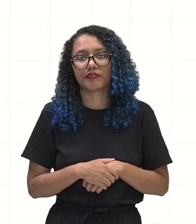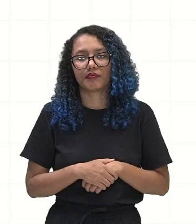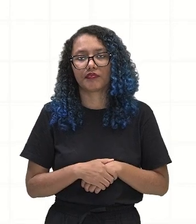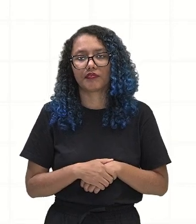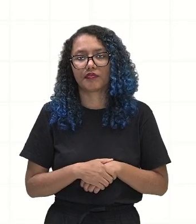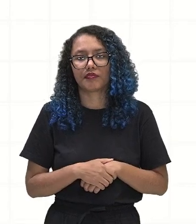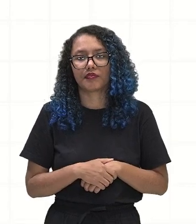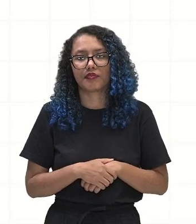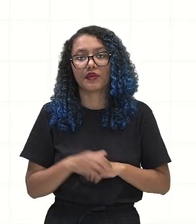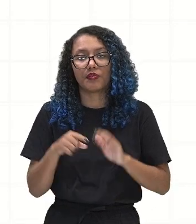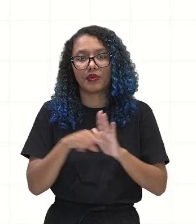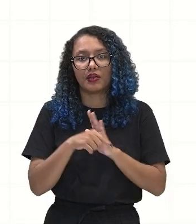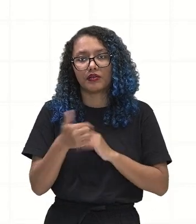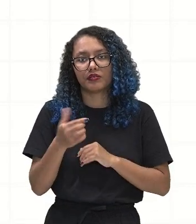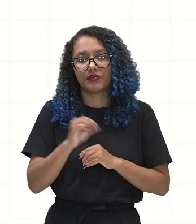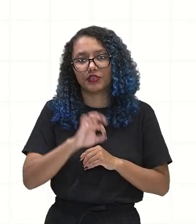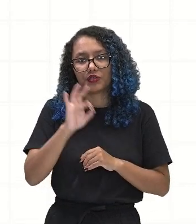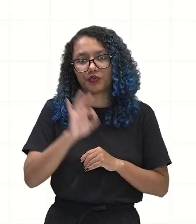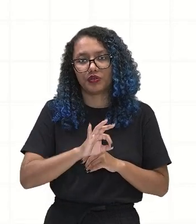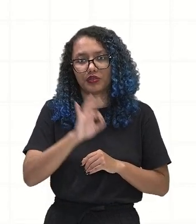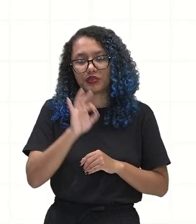20% de